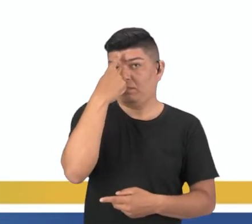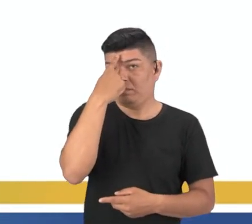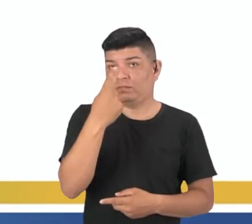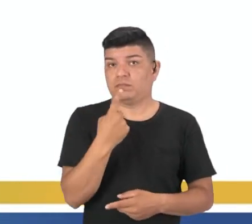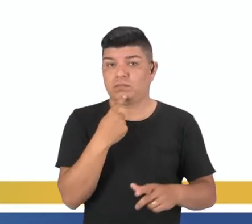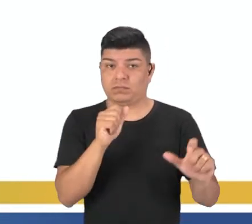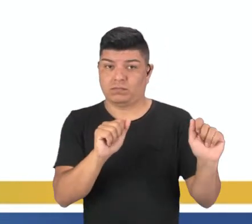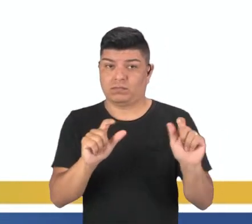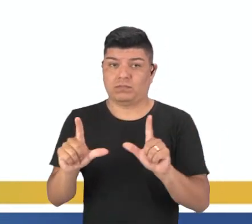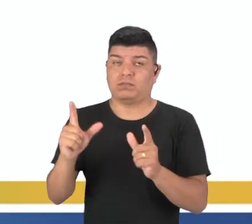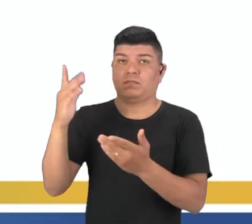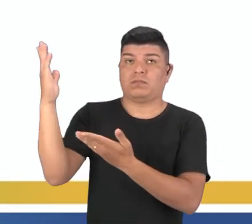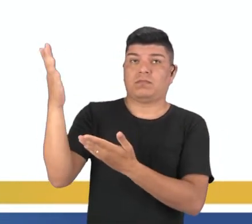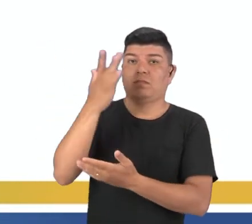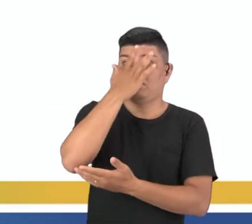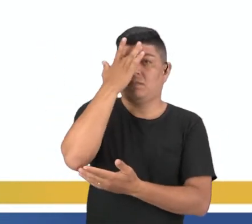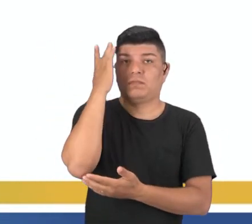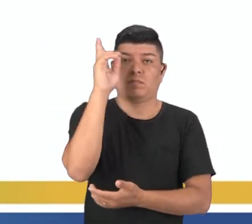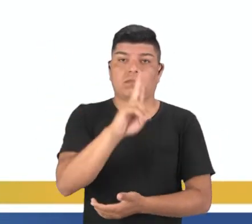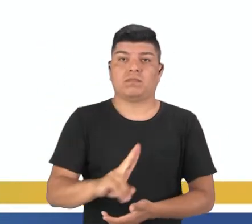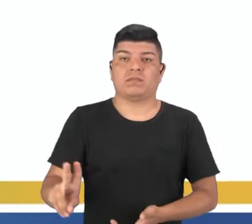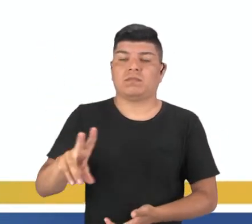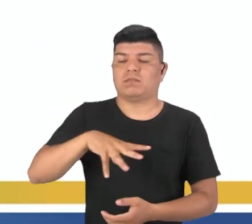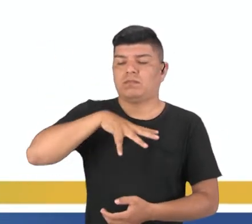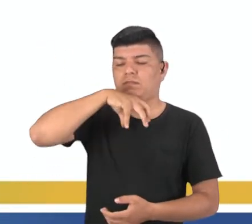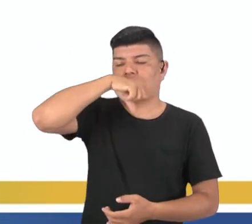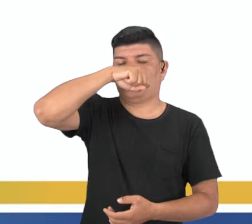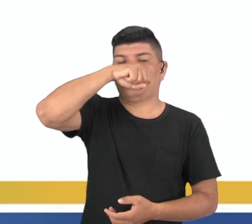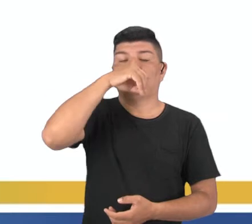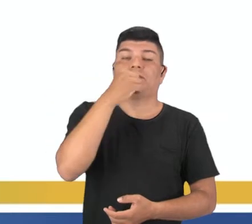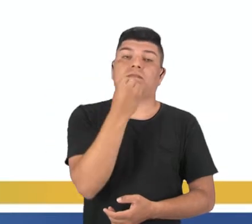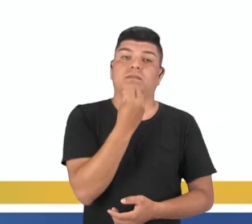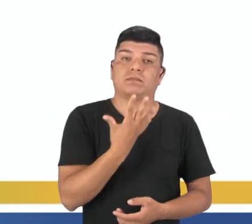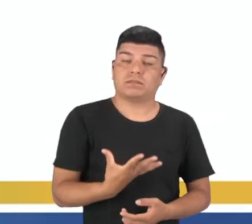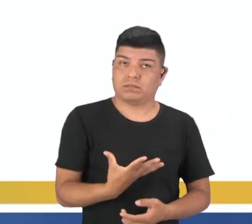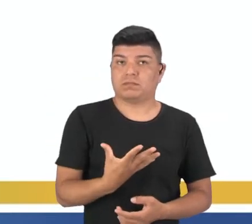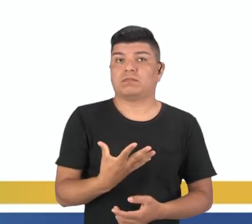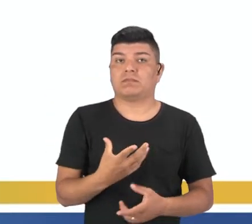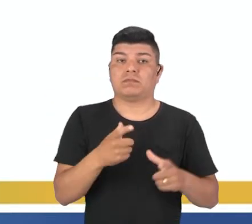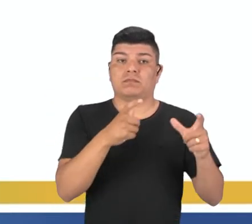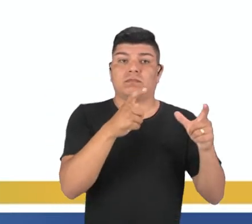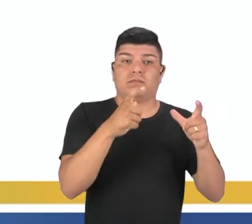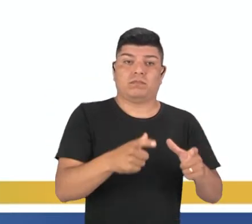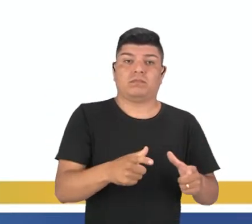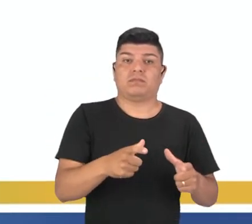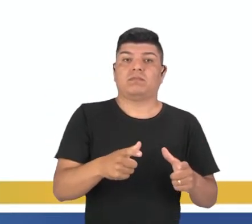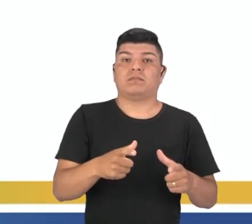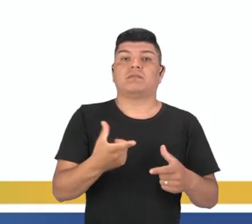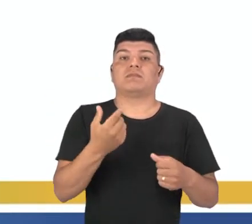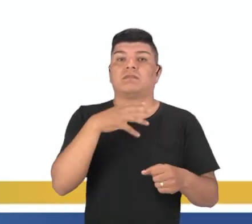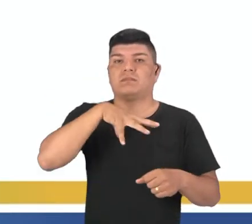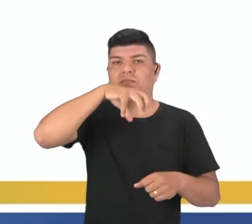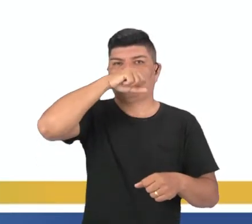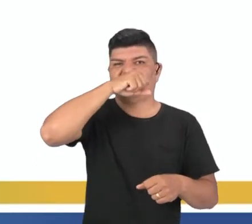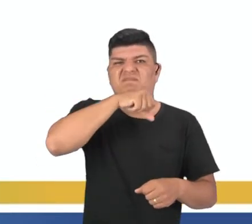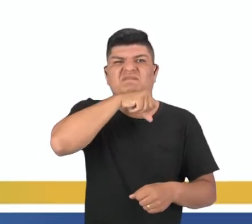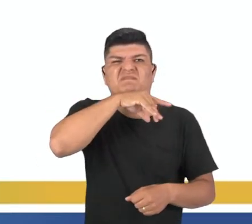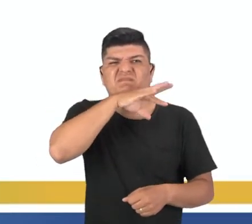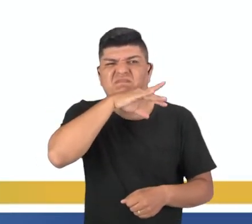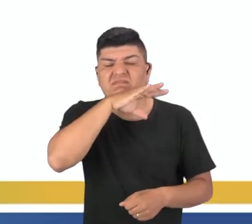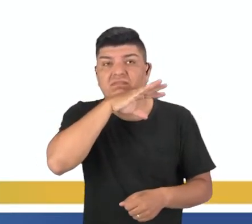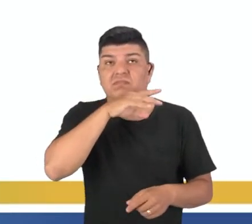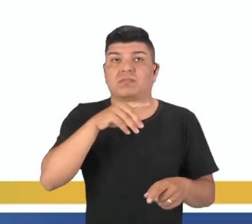figura, garantindo que seu usuário possa respirar adequadamente, mesmo em ambientes contaminados por gases